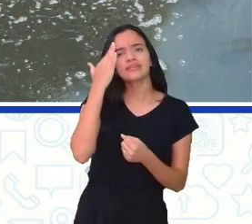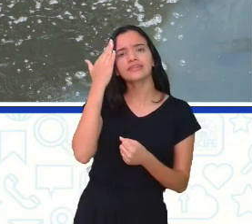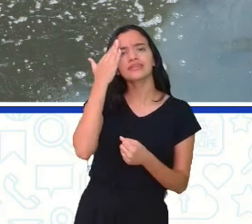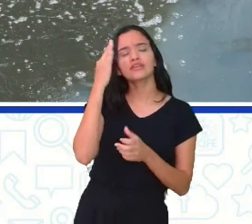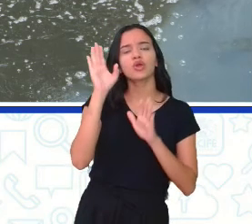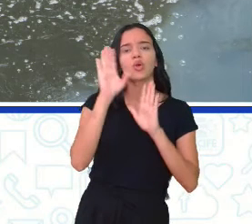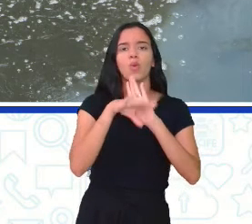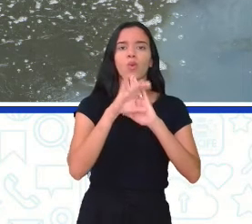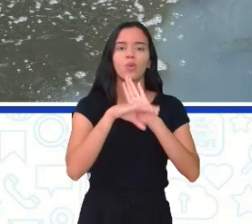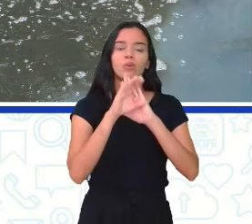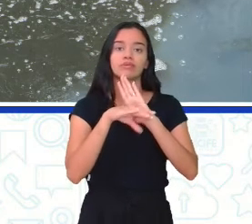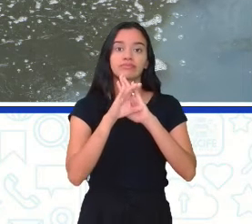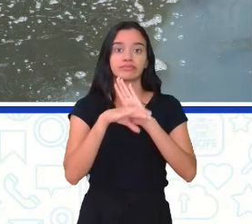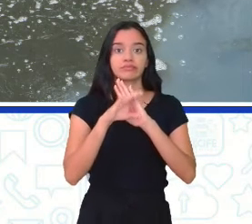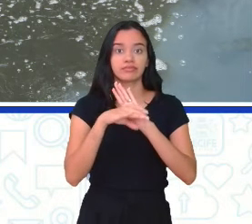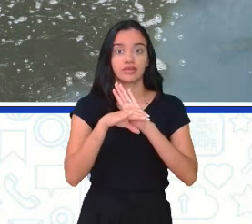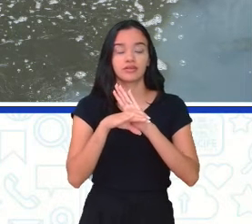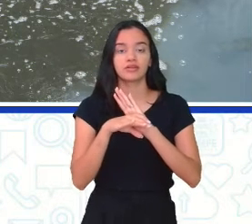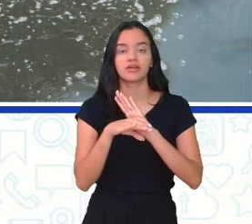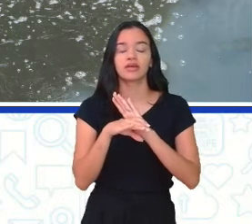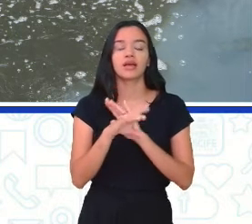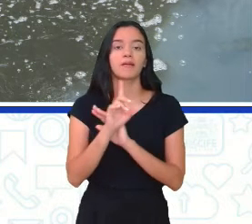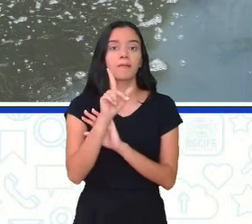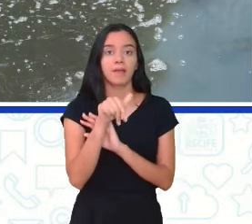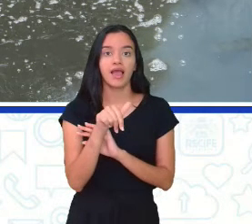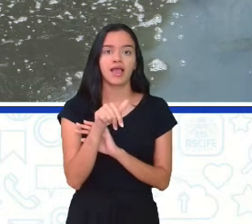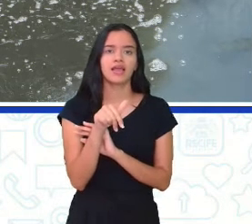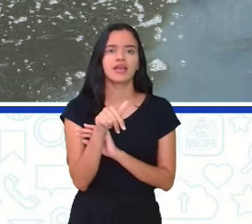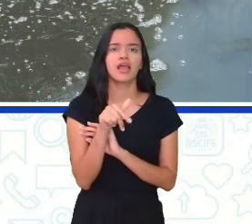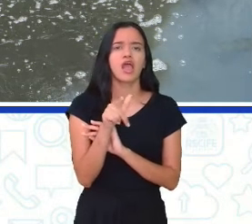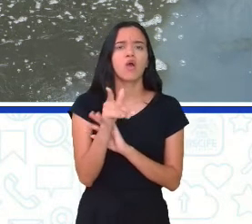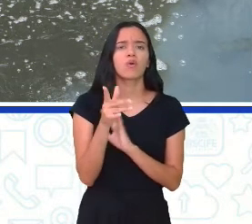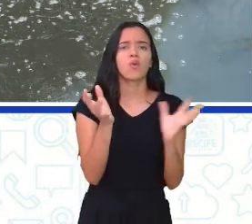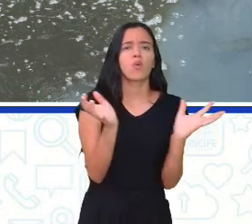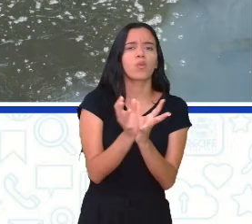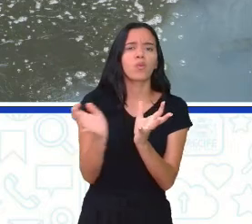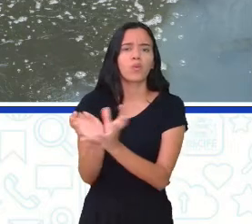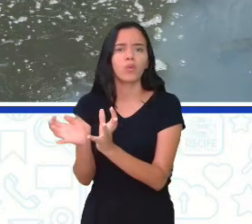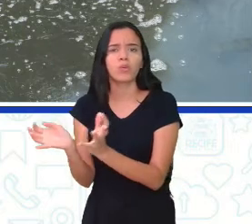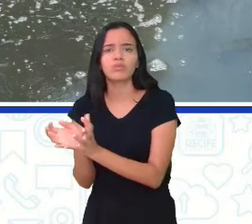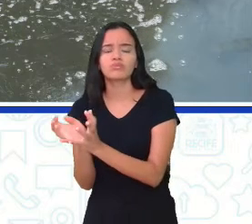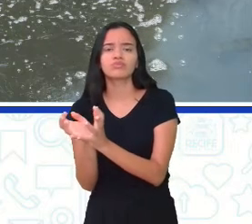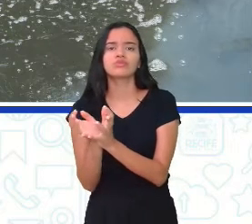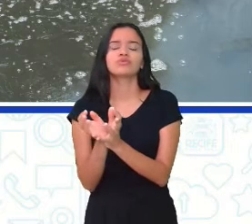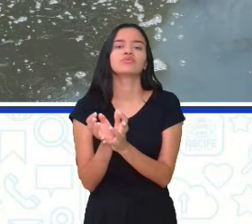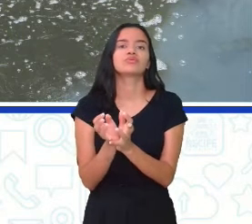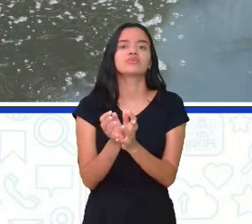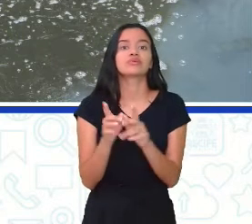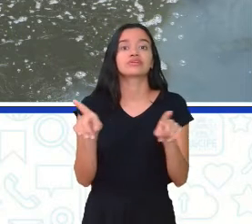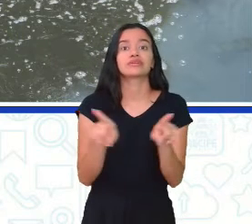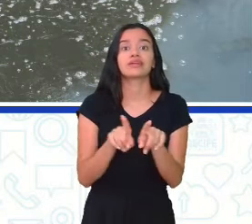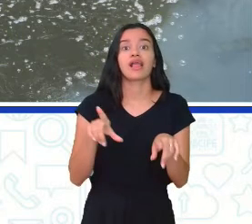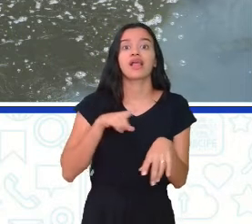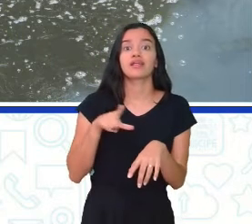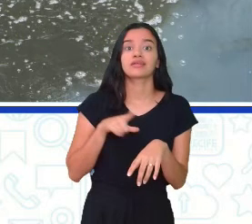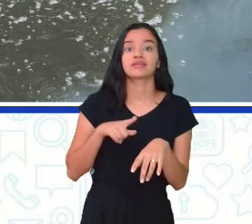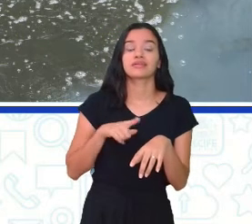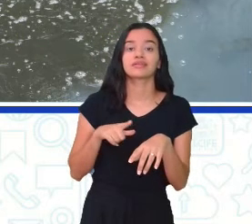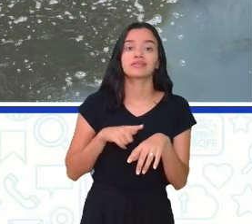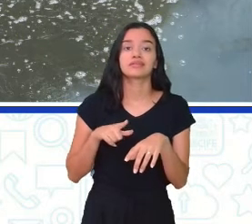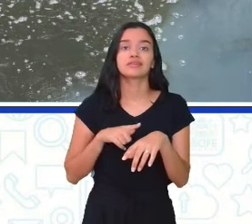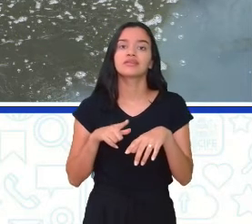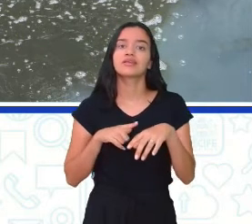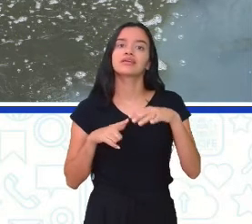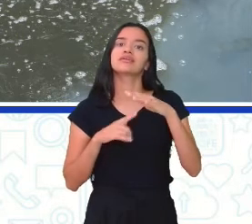ó. Vê só, saneamento básico é um conjunto, né, de serviços de infraestrutura que